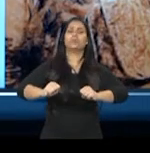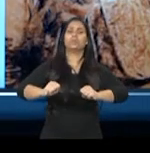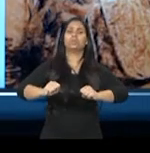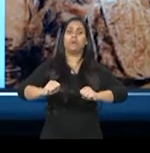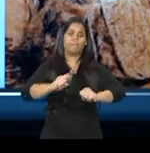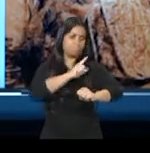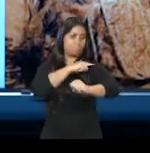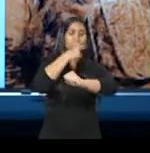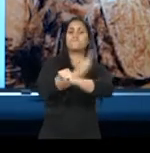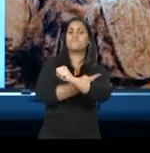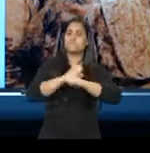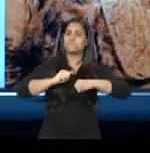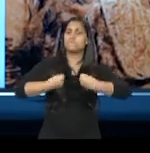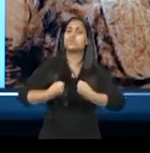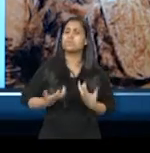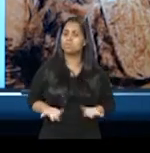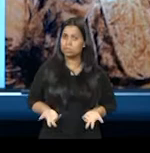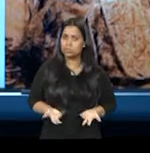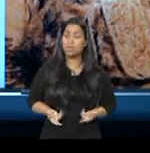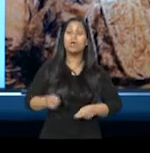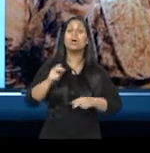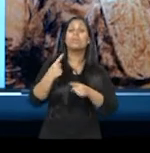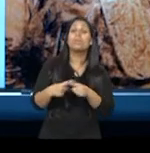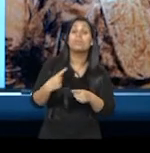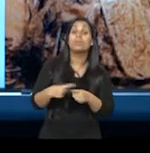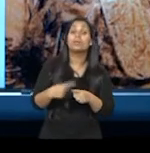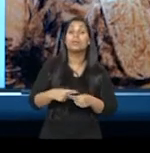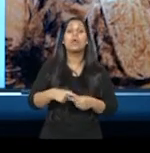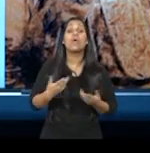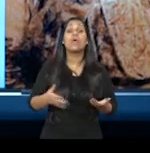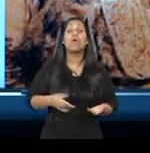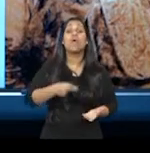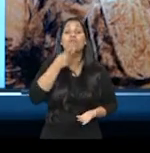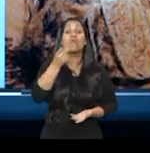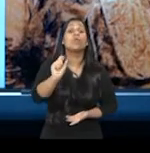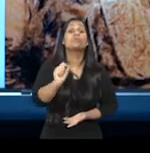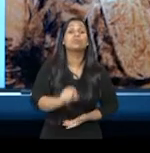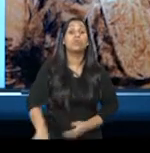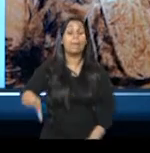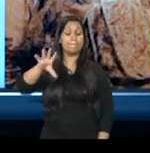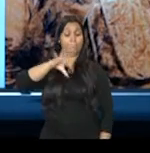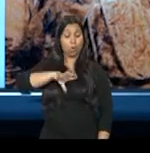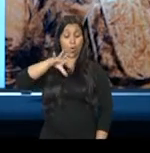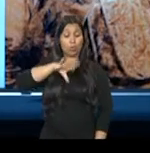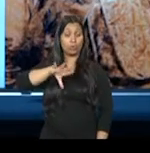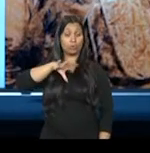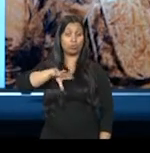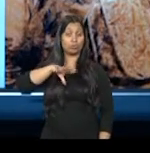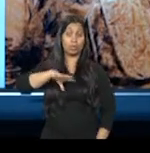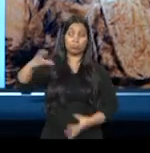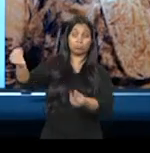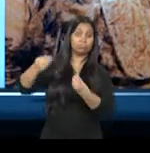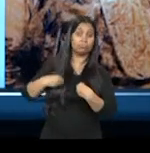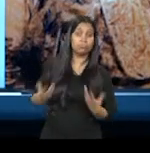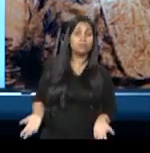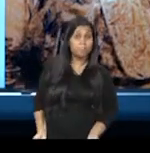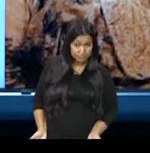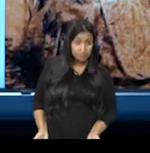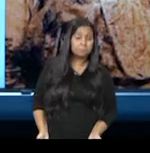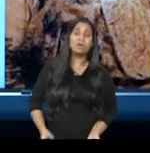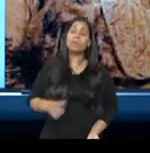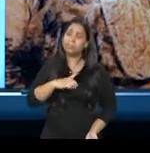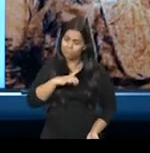uma dominação. Tanto é que o idioma que nós falamos hoje é o idioma que o português trouxe para cá. Mesmo que tenha